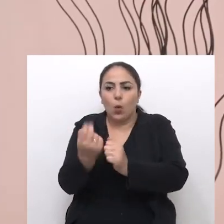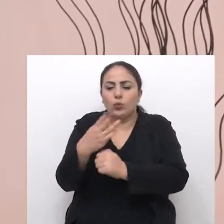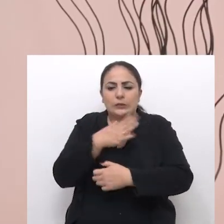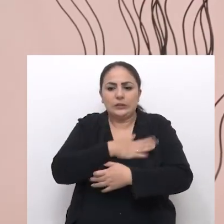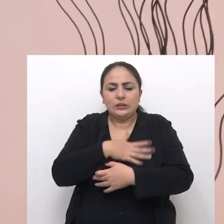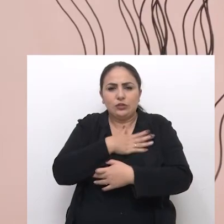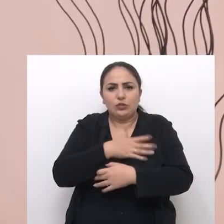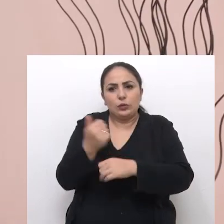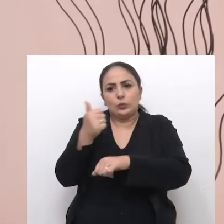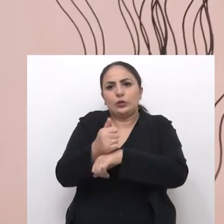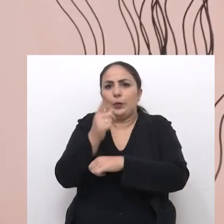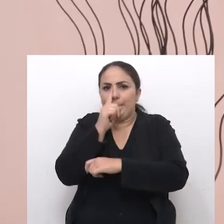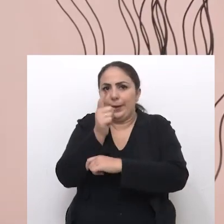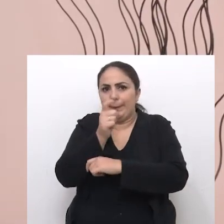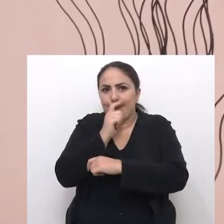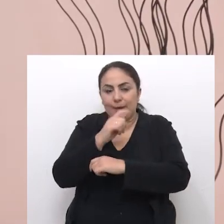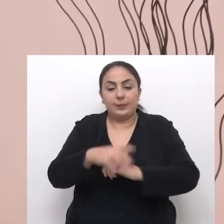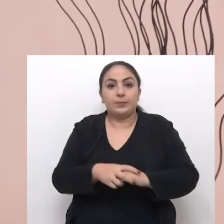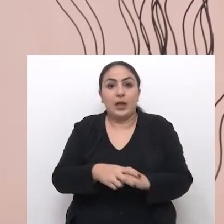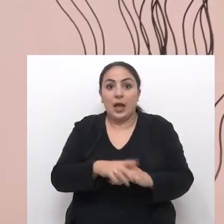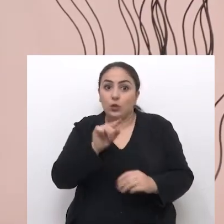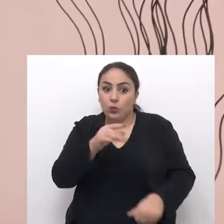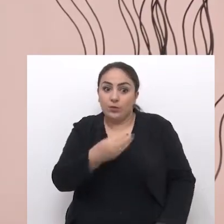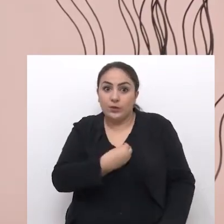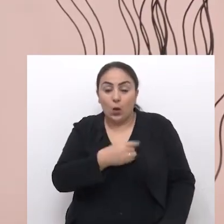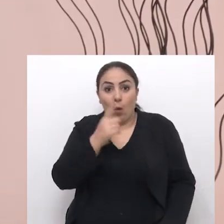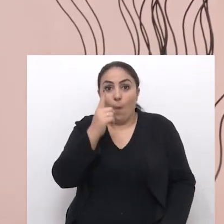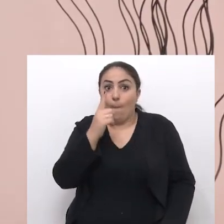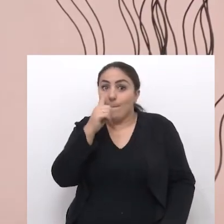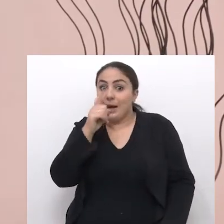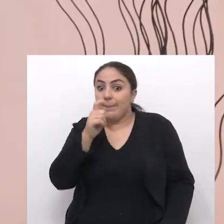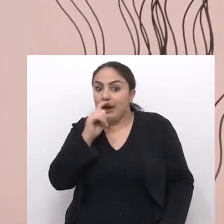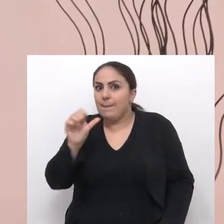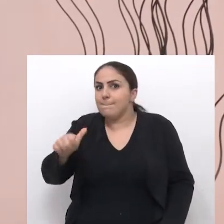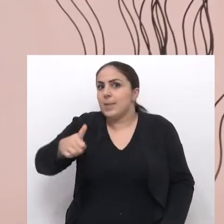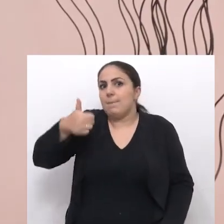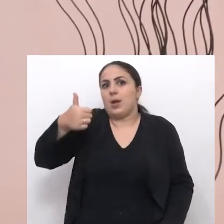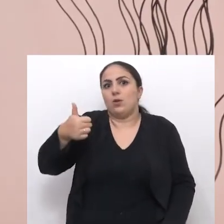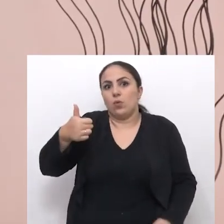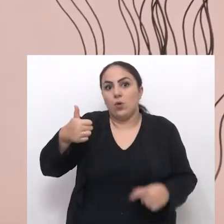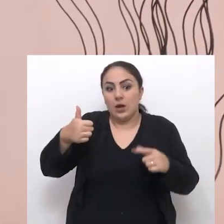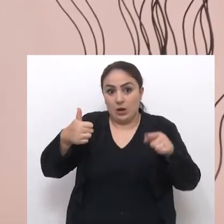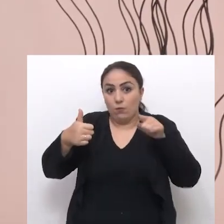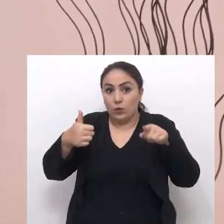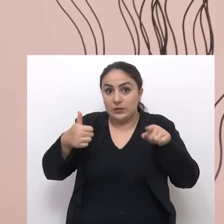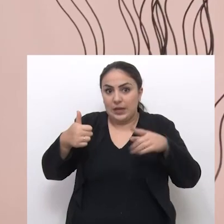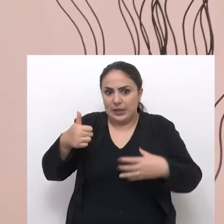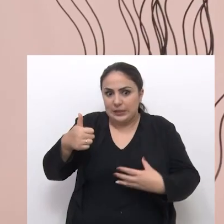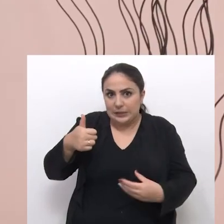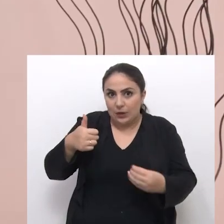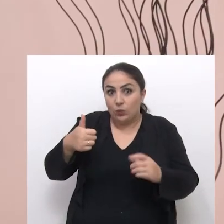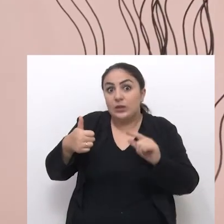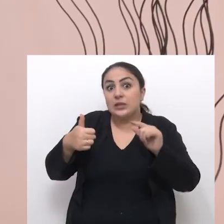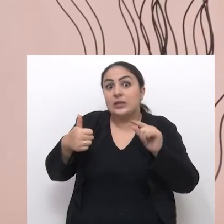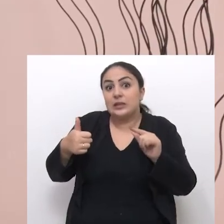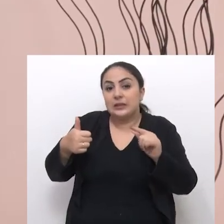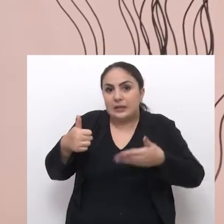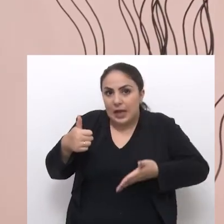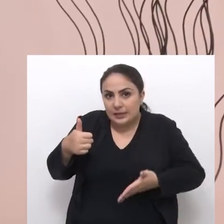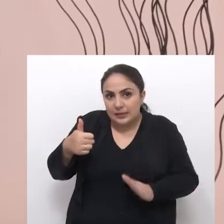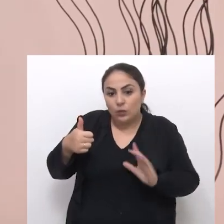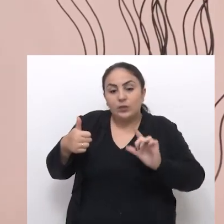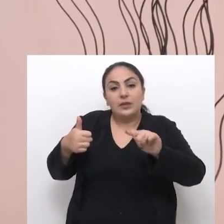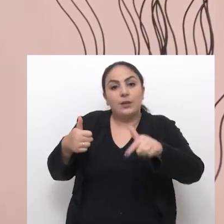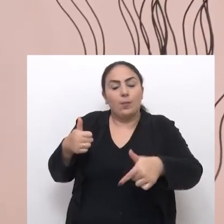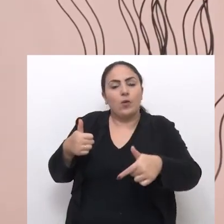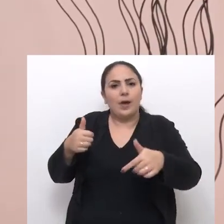A sua vida não flui quando está assim, porque os pais vieram primeiro e você veio depois, você é pequeno. E